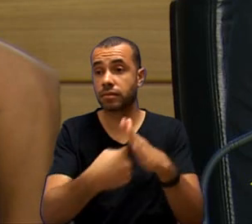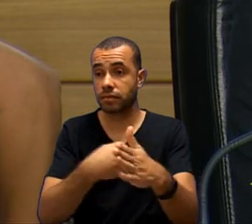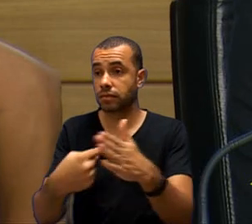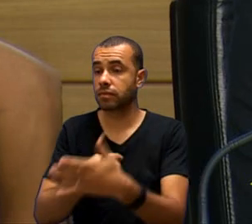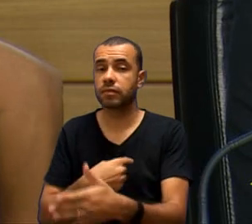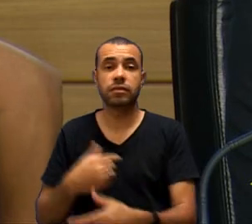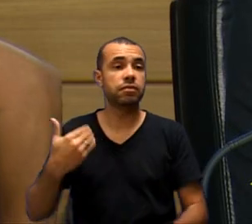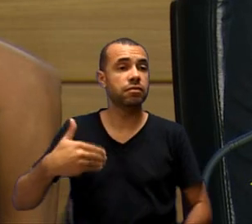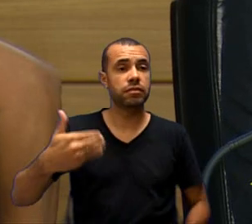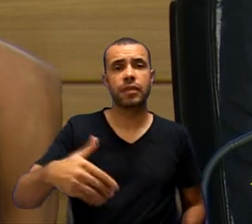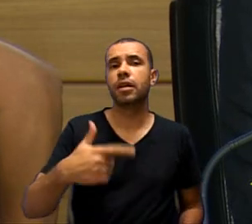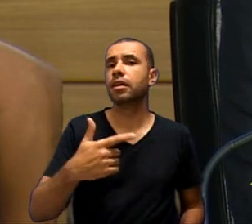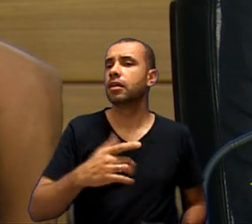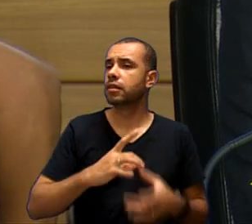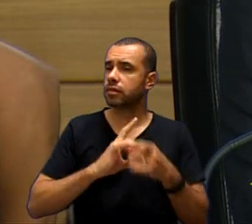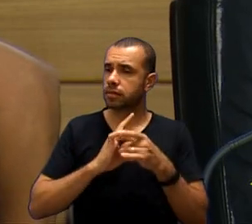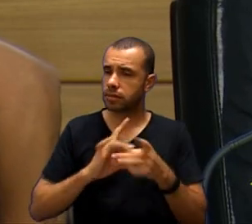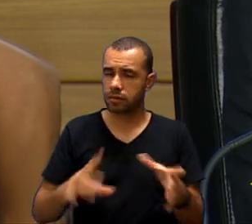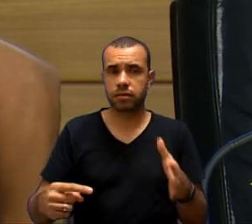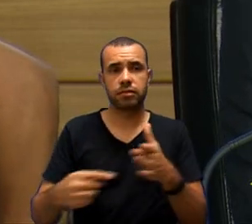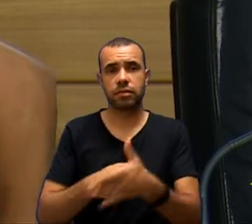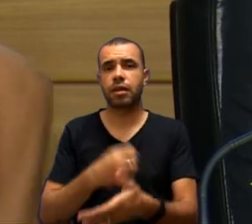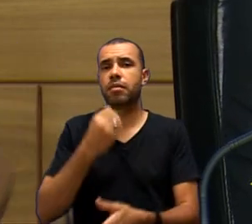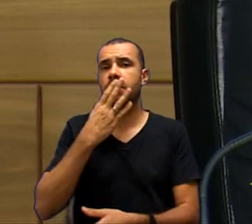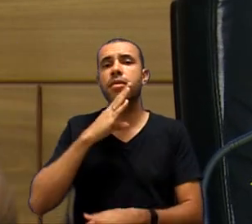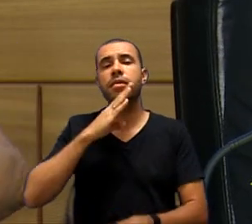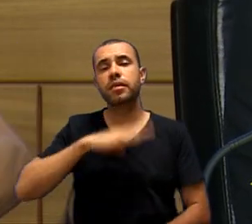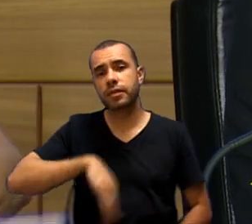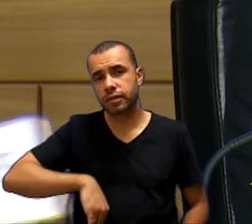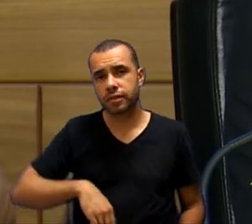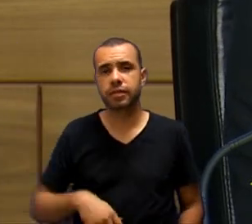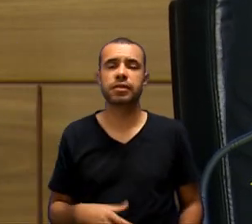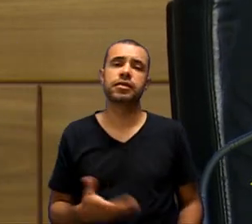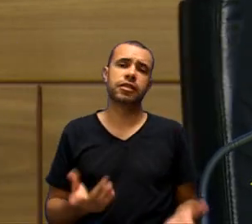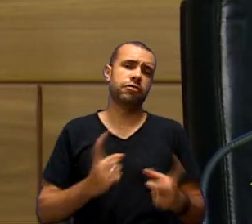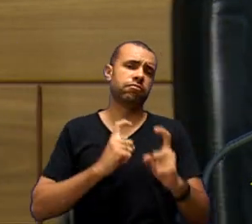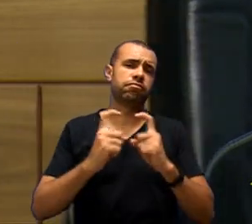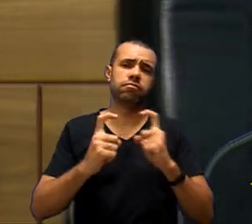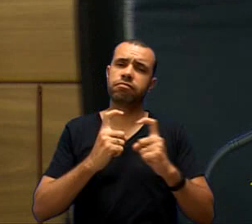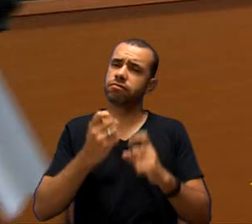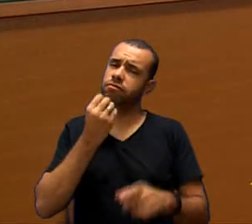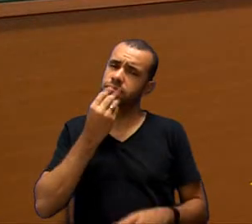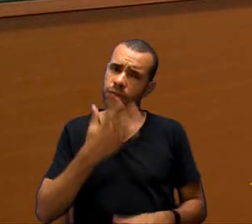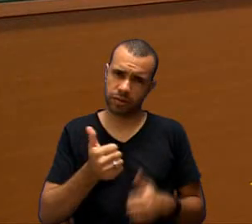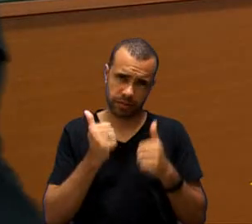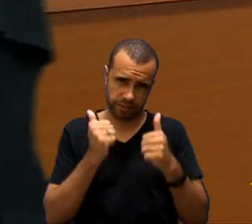que os senhores necessitam. Então, uma boa tarde e uma boa sessão.